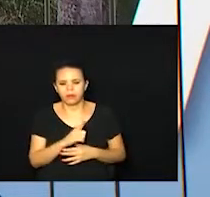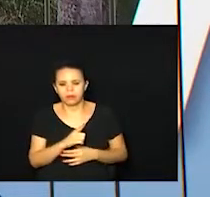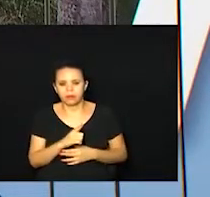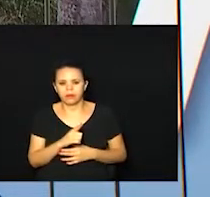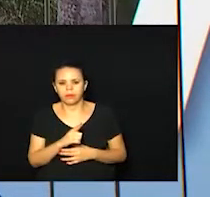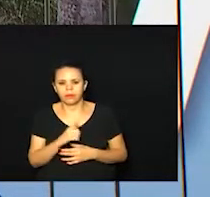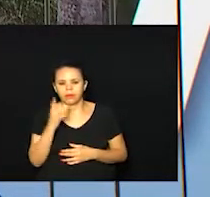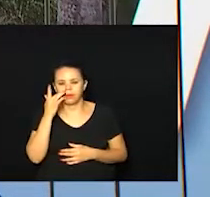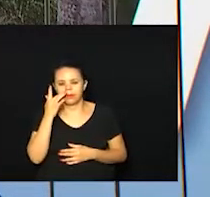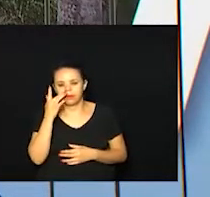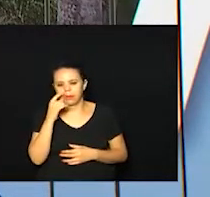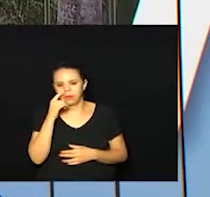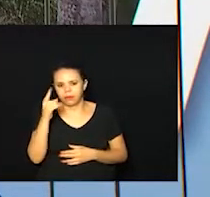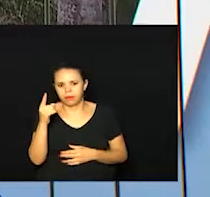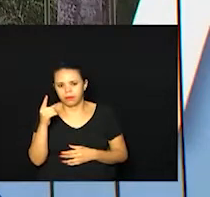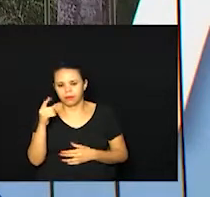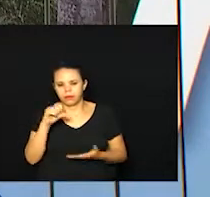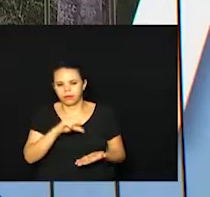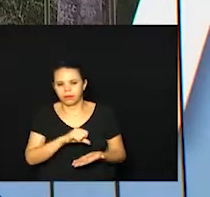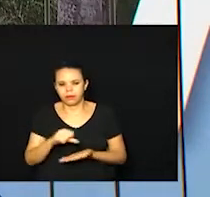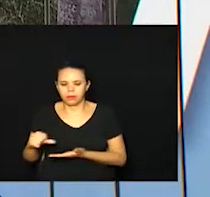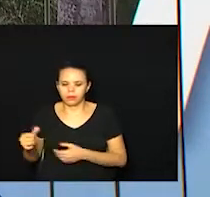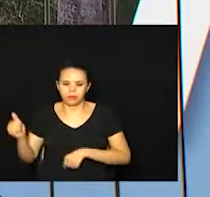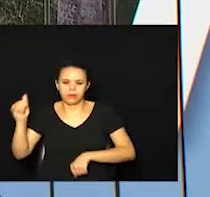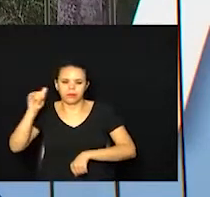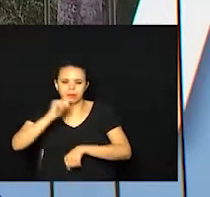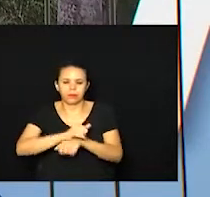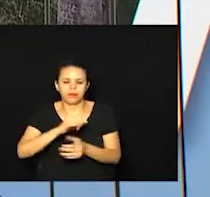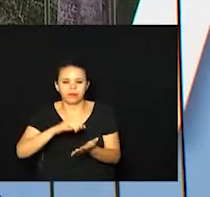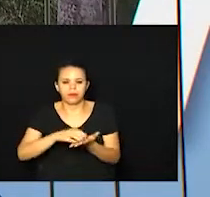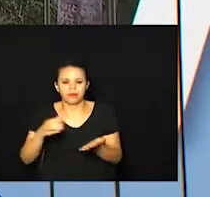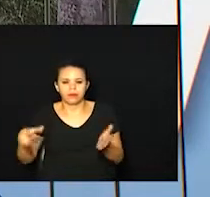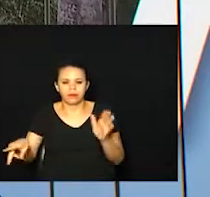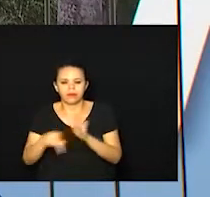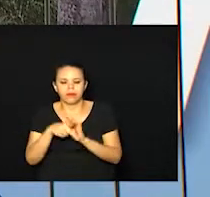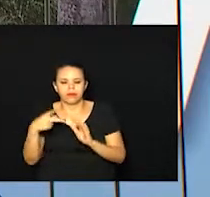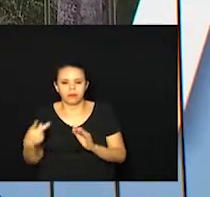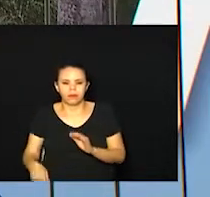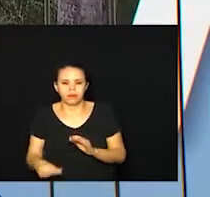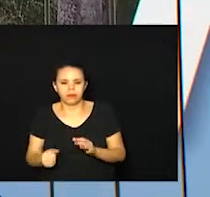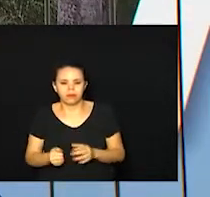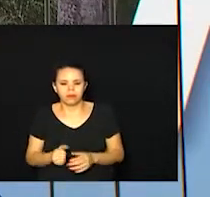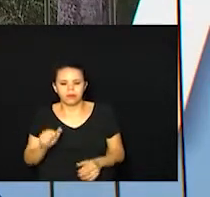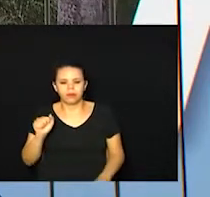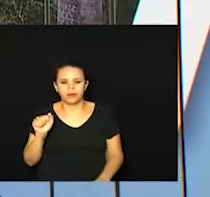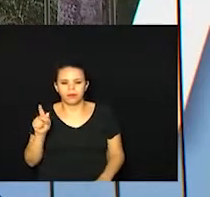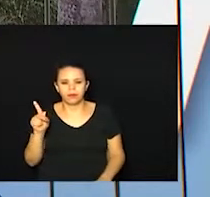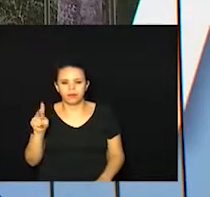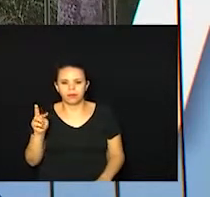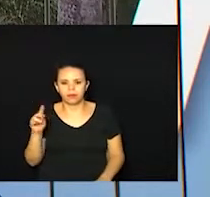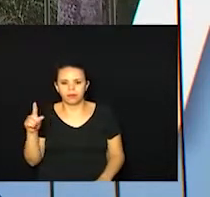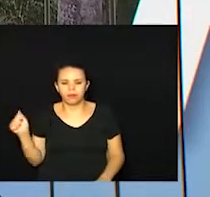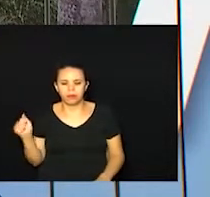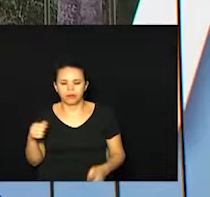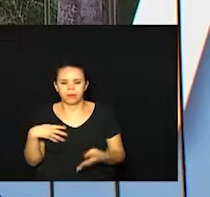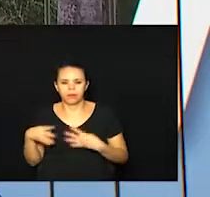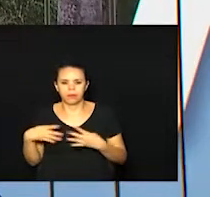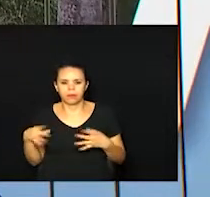o distrito do Ouro Verde, a região de Viracopos e o próprio distrito da Aparecidinha e de Barão